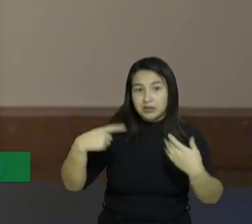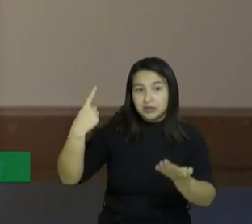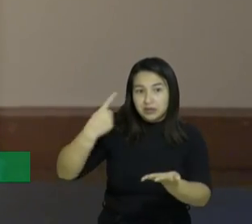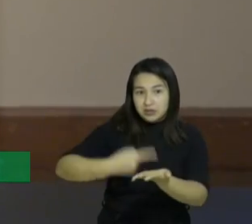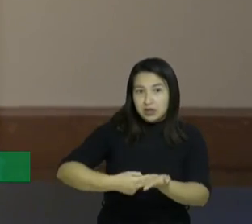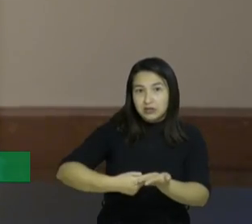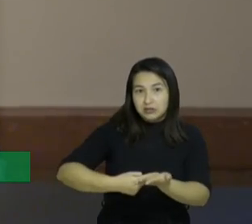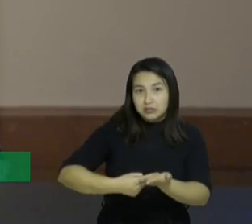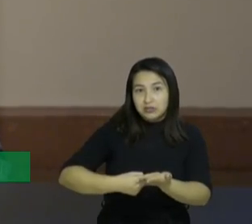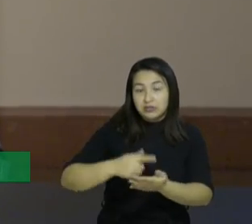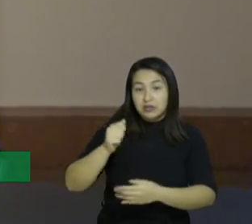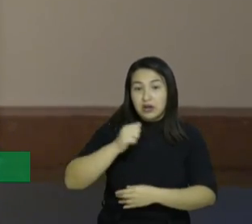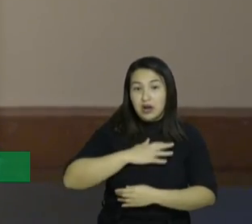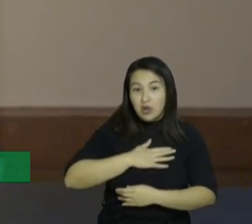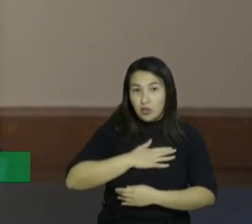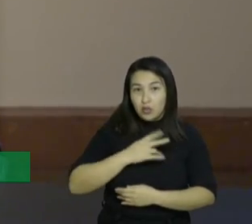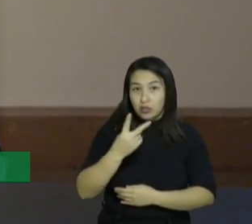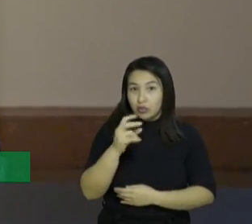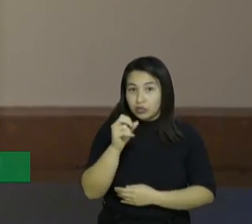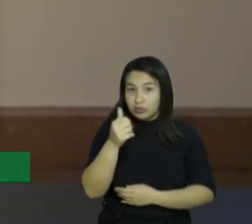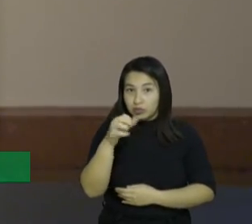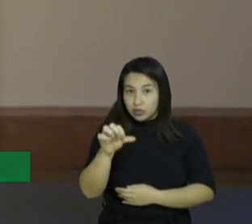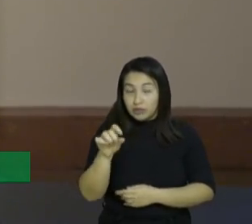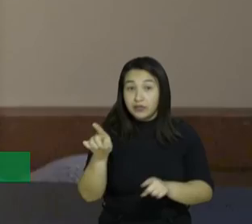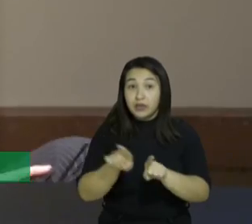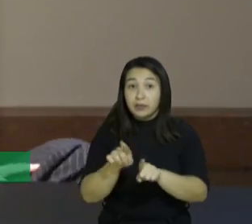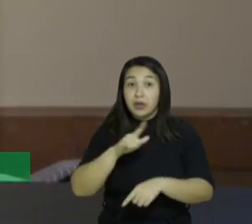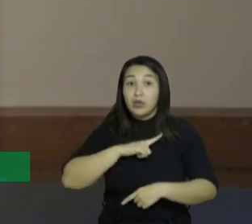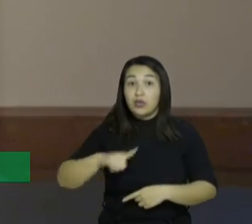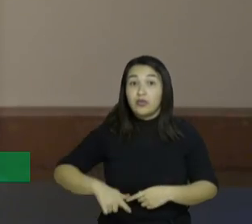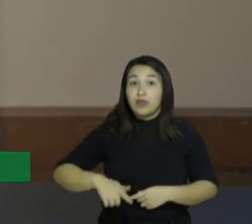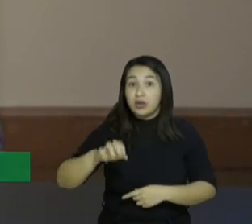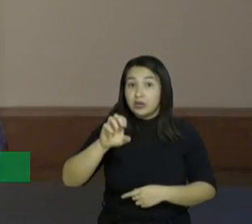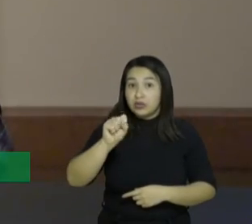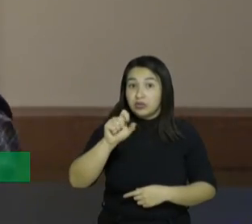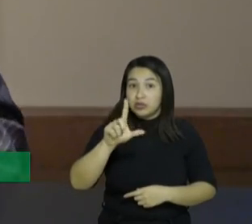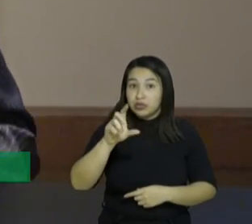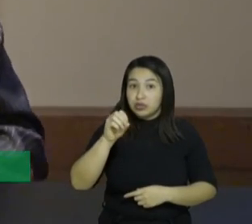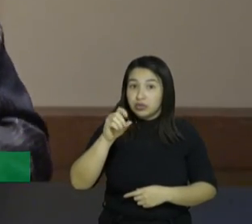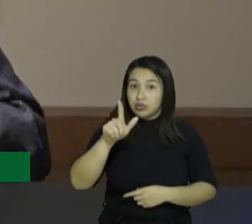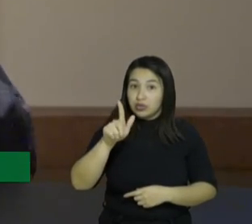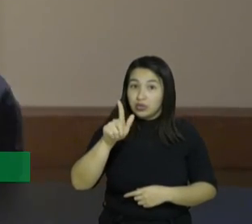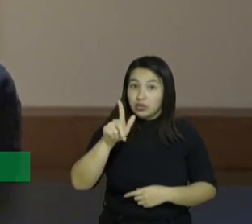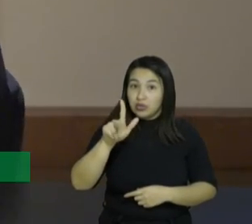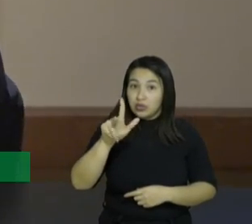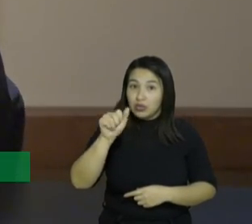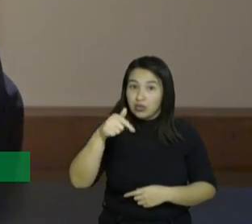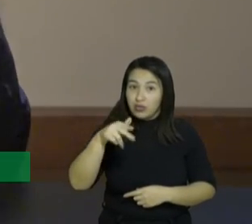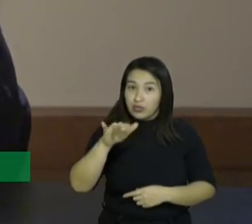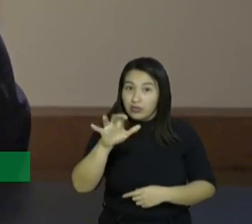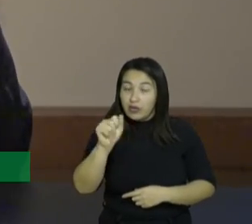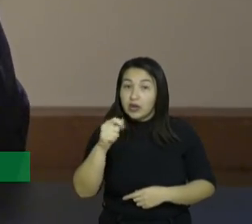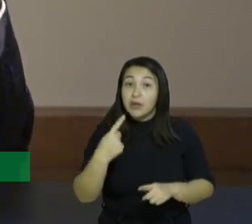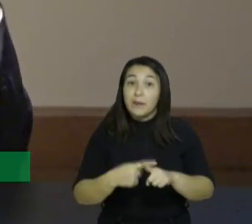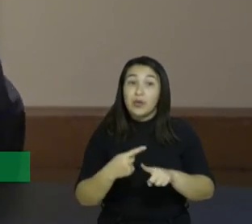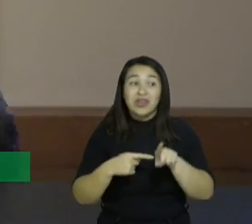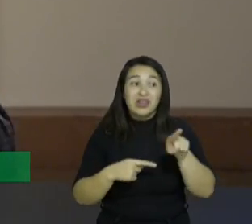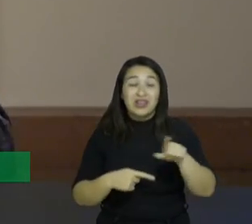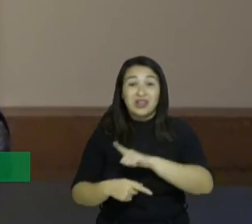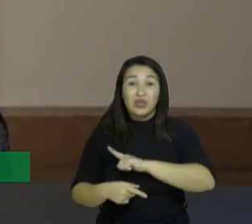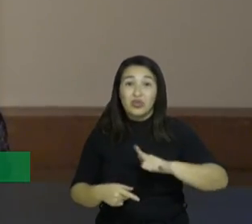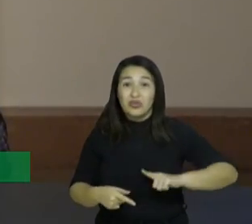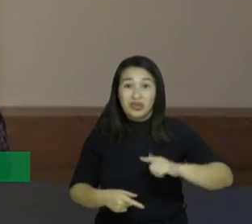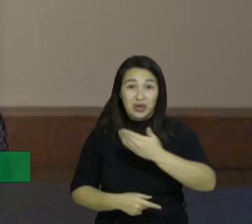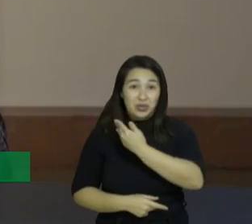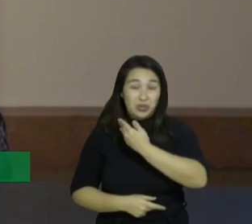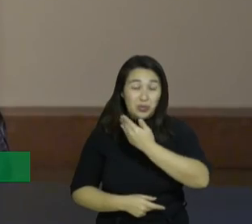em agosto de 2019 o governo da Eslováquia disse que vetaria o acordo por causa da inação do governo brasileiro nos incêndios